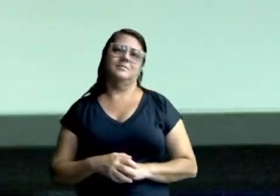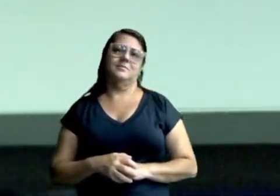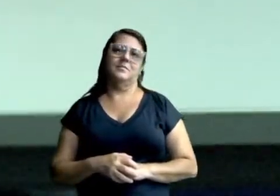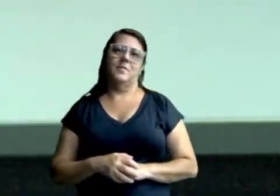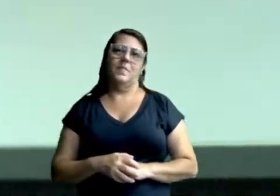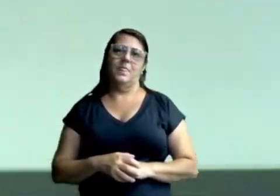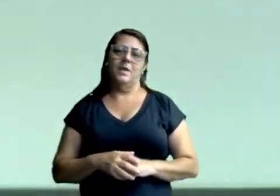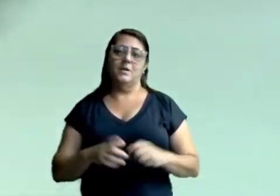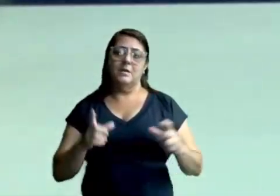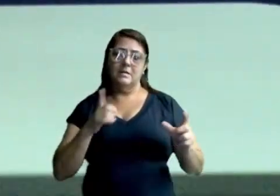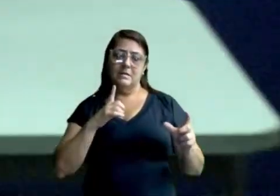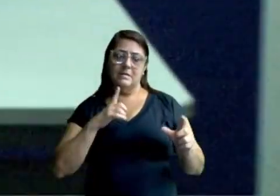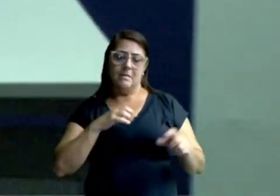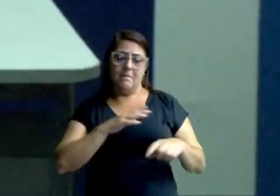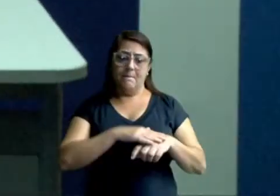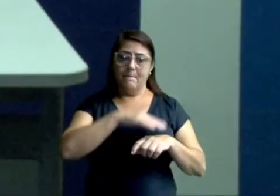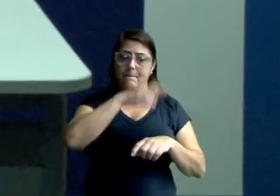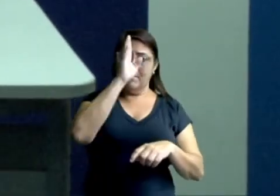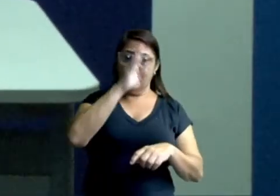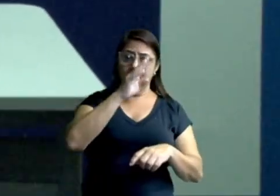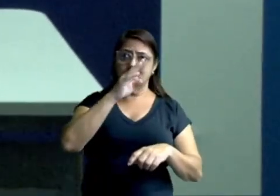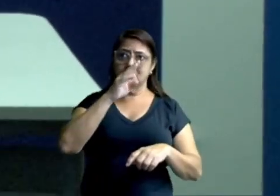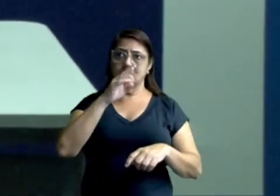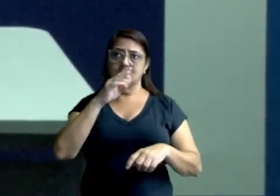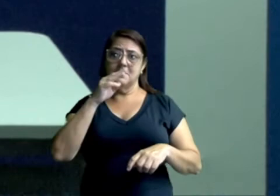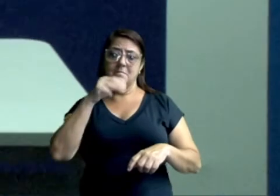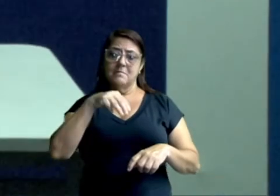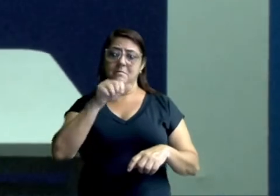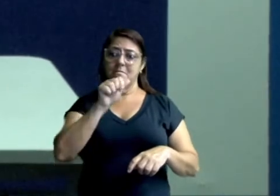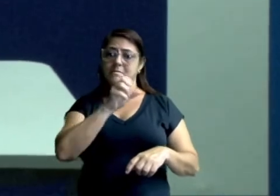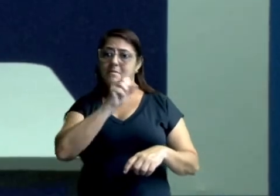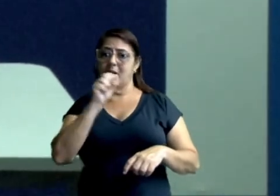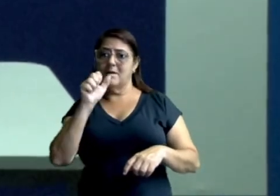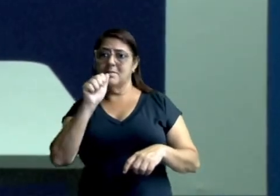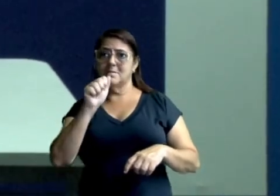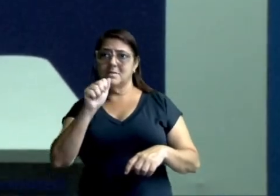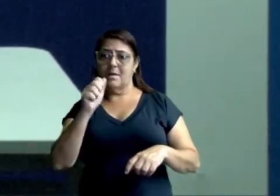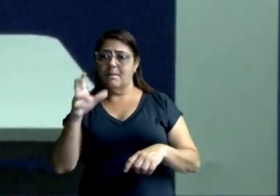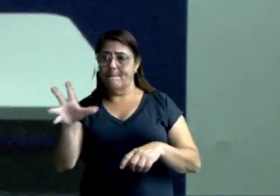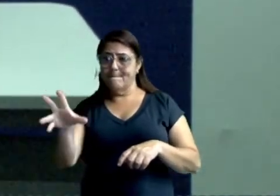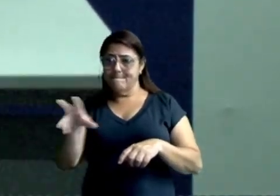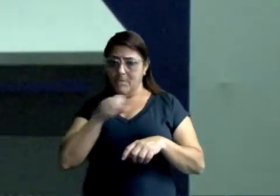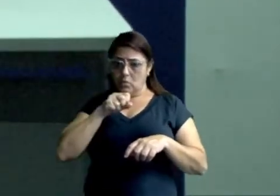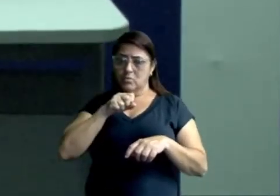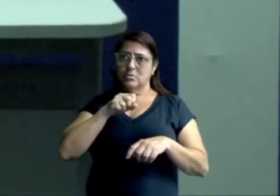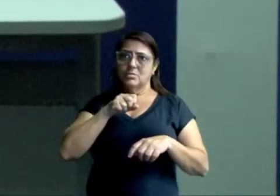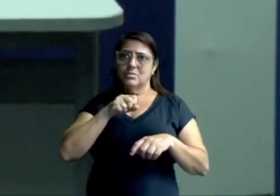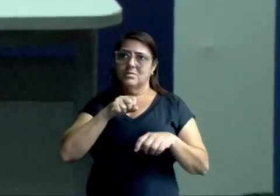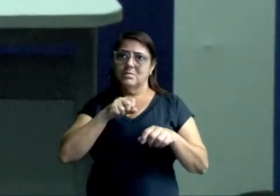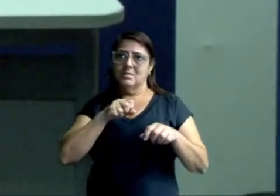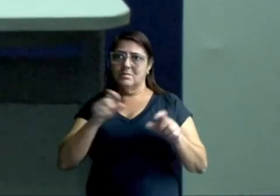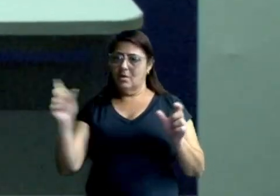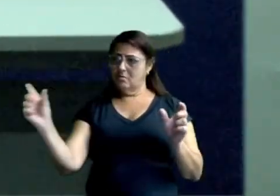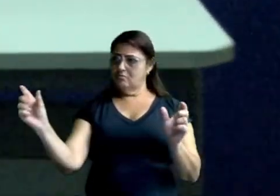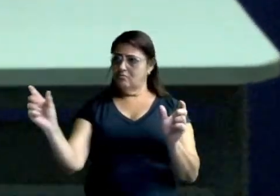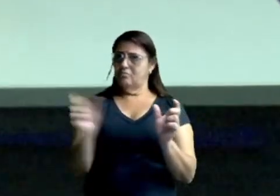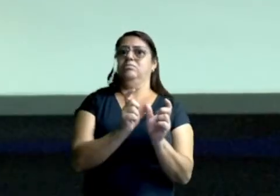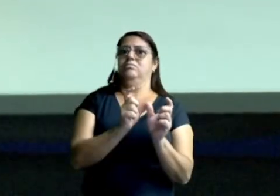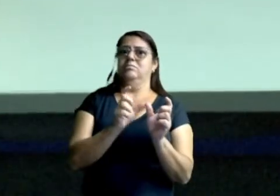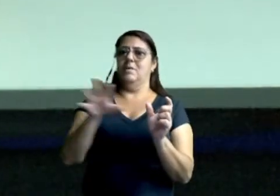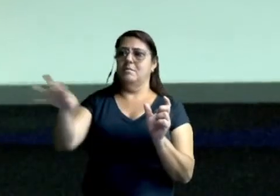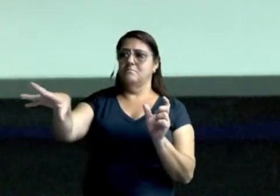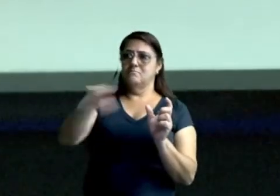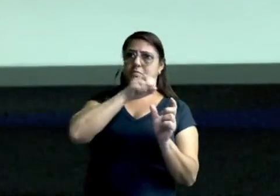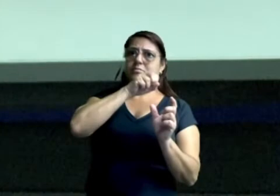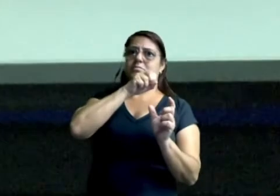O corpo que tiver maior massa, atrai o que tiver menor massa. Novamente, ó. Corpo com maior massa, é esse